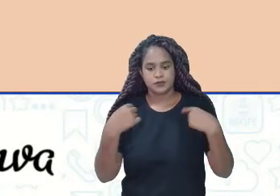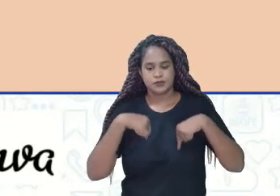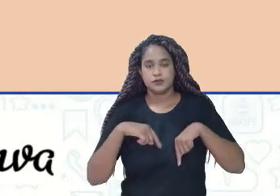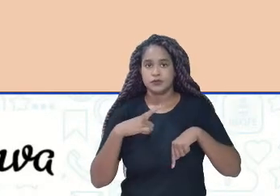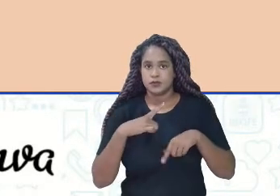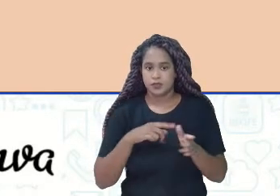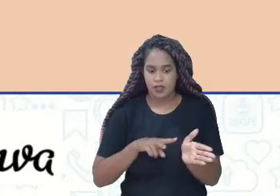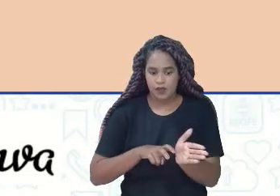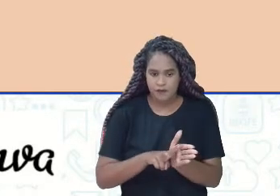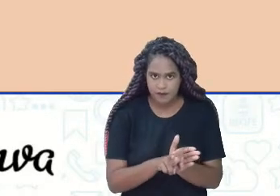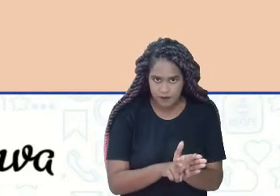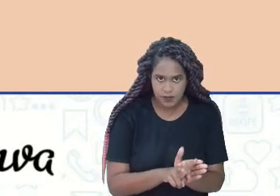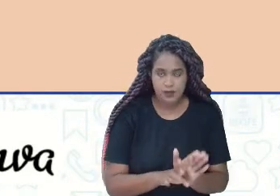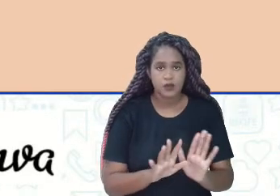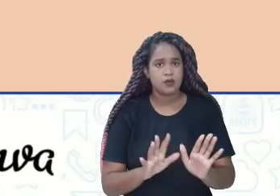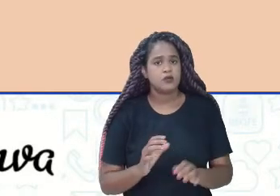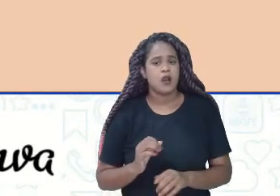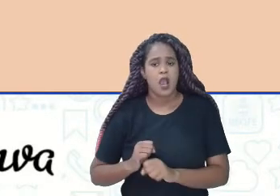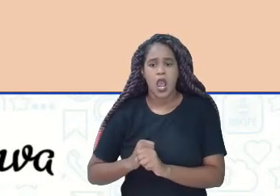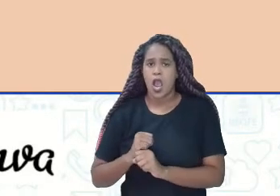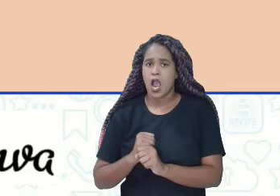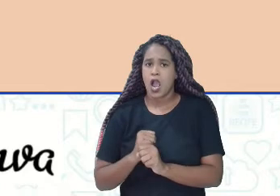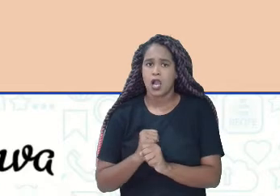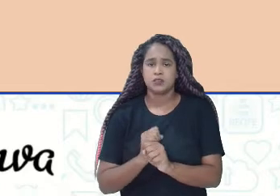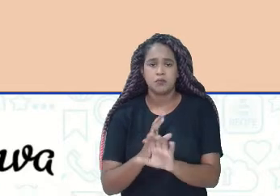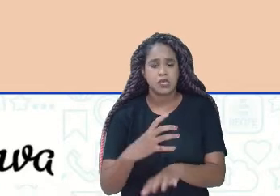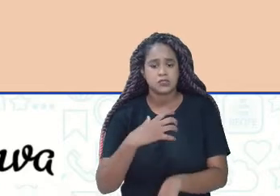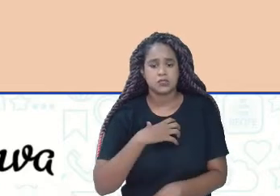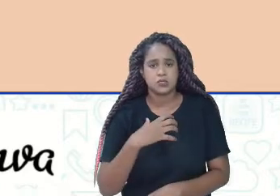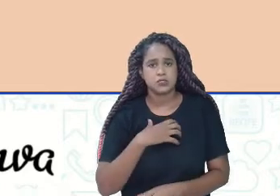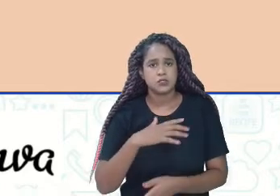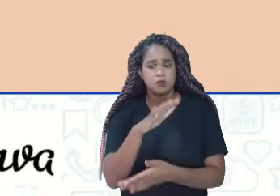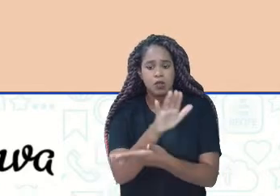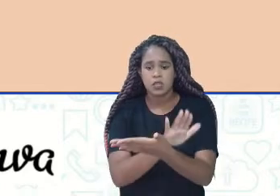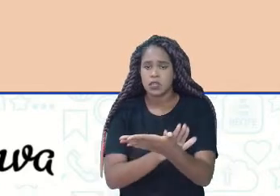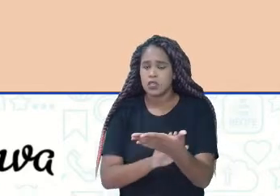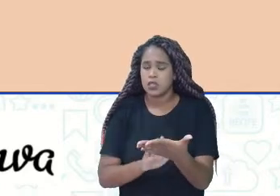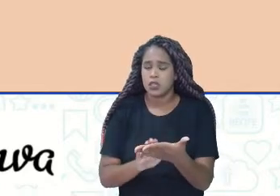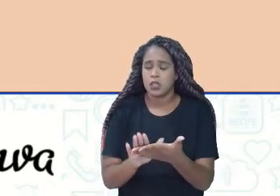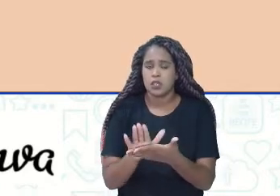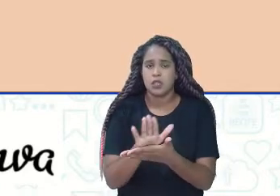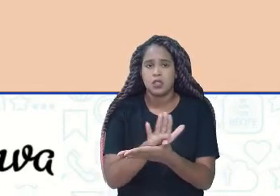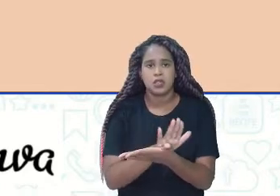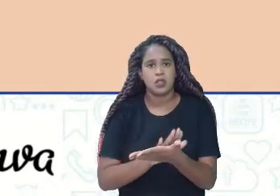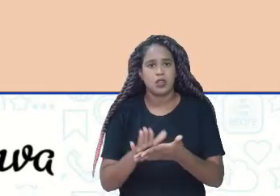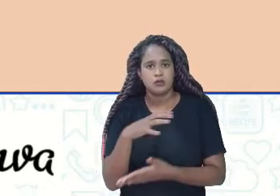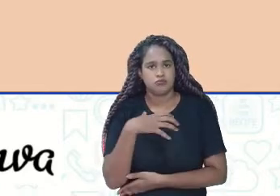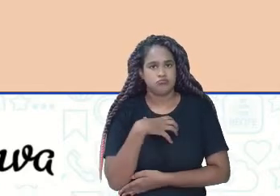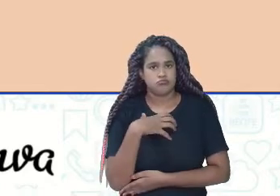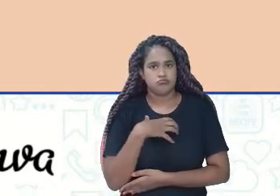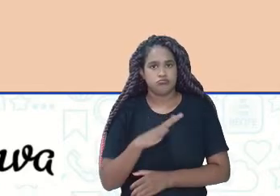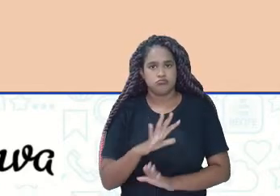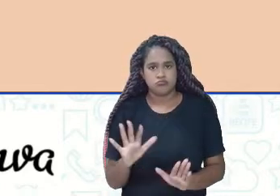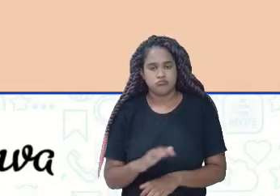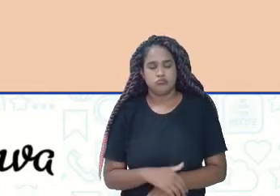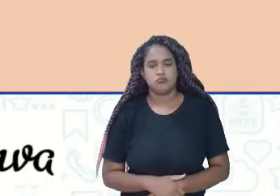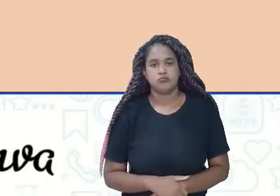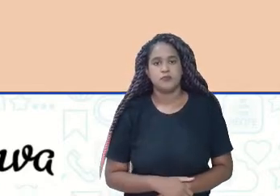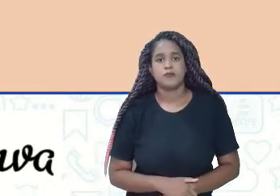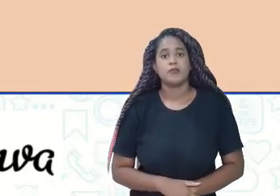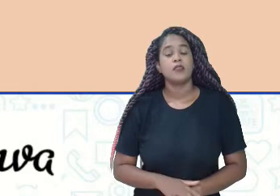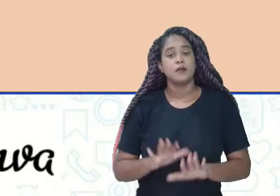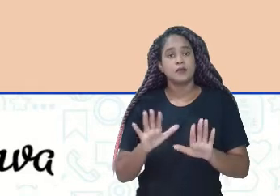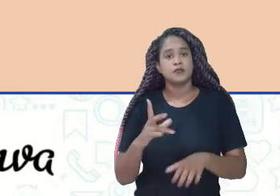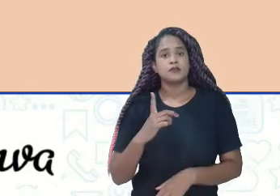vírus e passar anos sem apresentar comprometimento grave de seu sistema imunológico. E tem